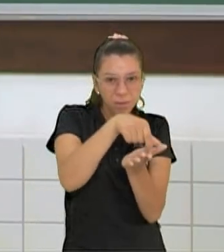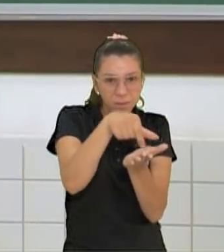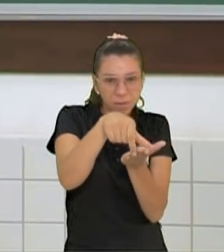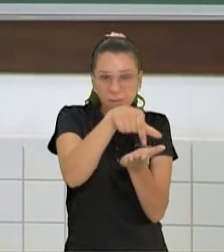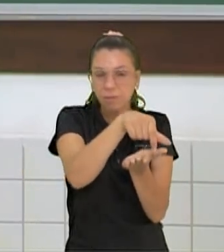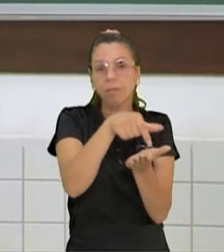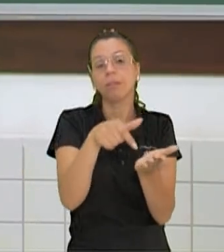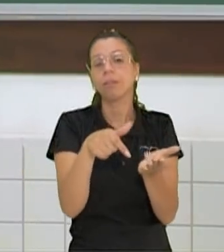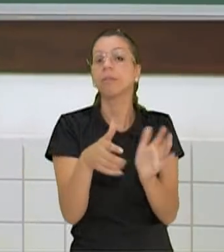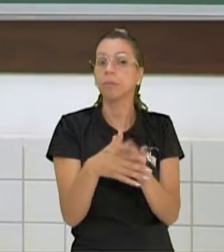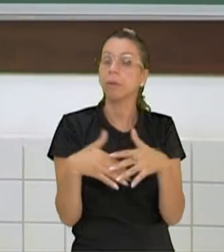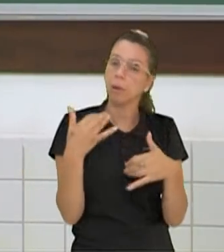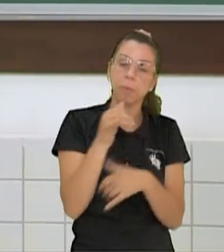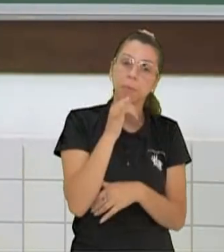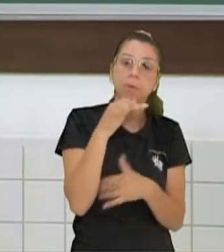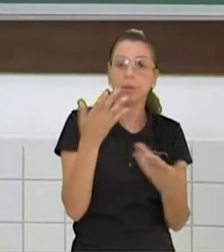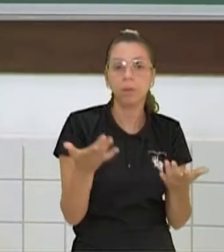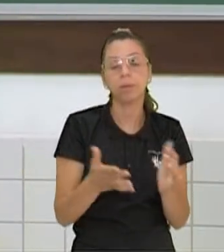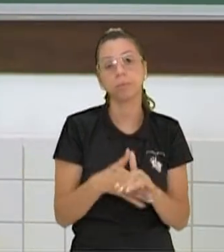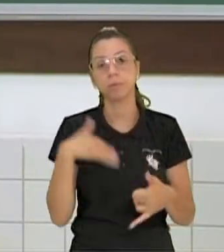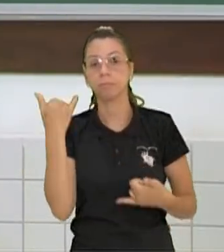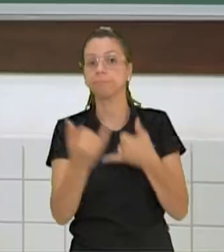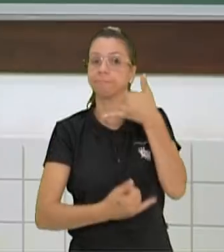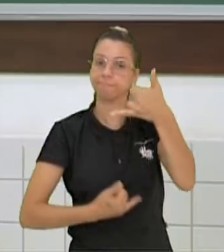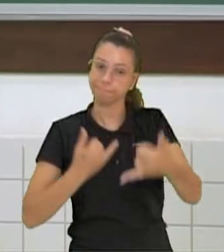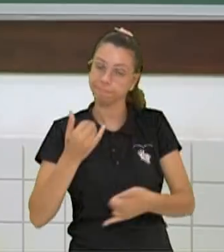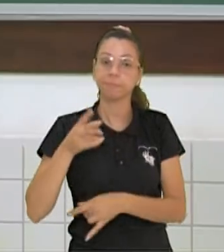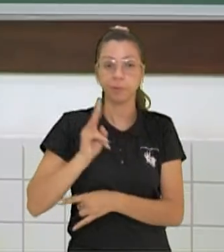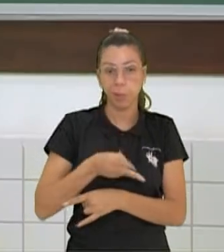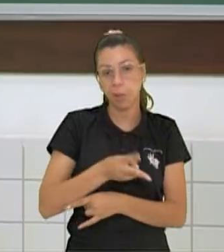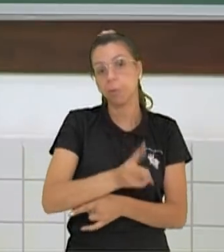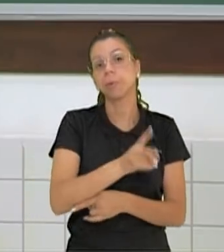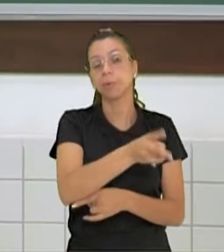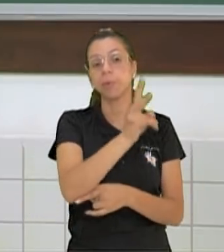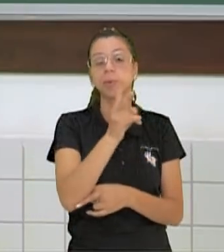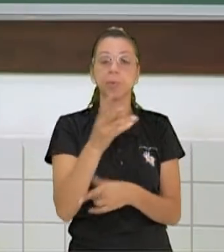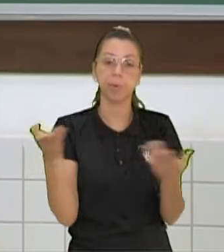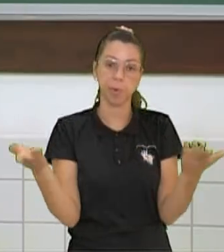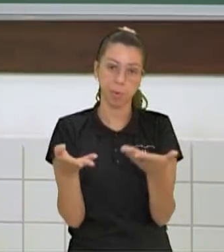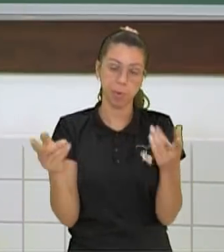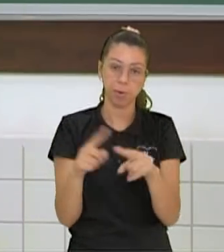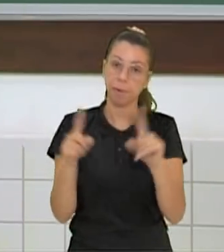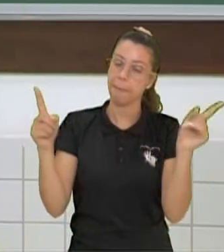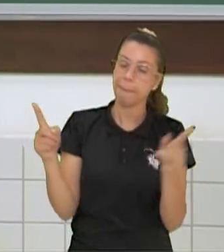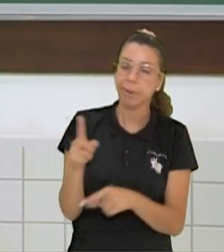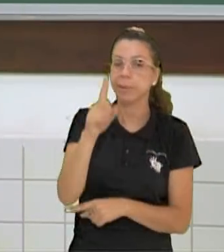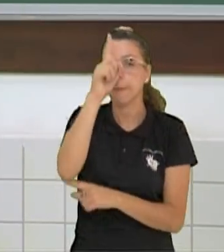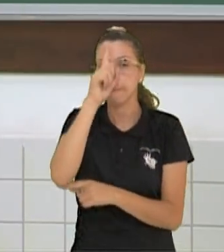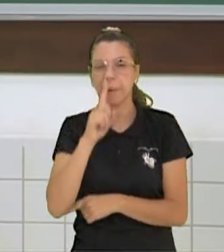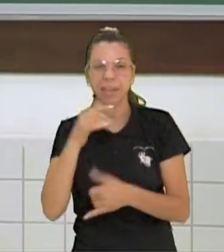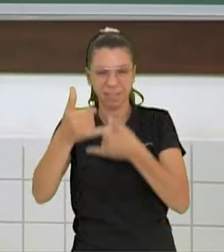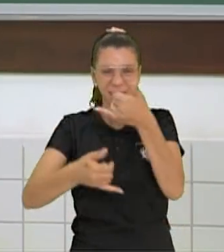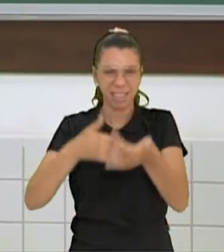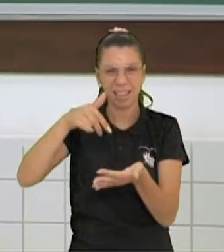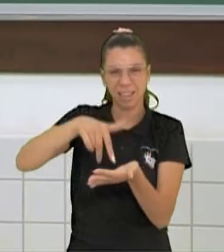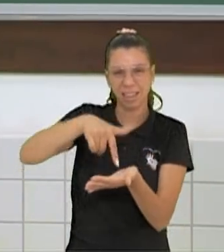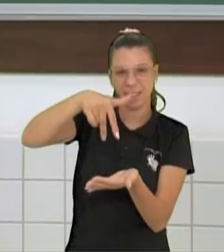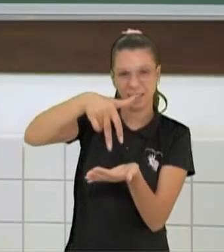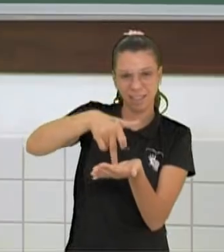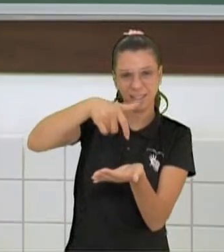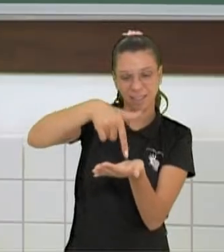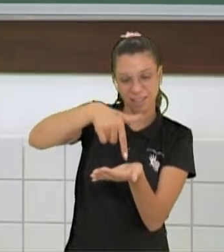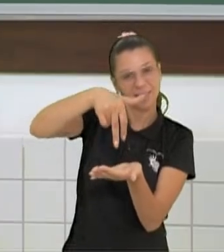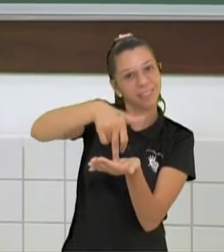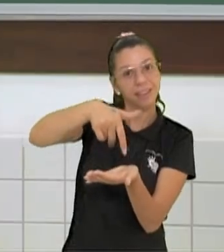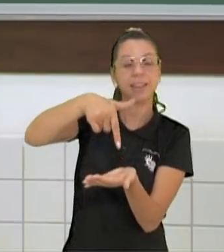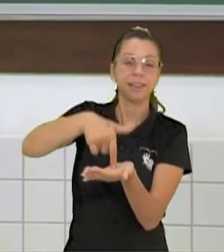chumbo, por exemplo, né? É um exemplo de brinquedos que permanecem nos dias atuais. Mas a amarelinha é clássica, né? Poxa, quem que nunca